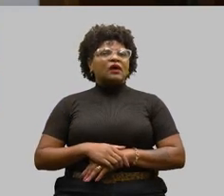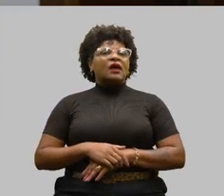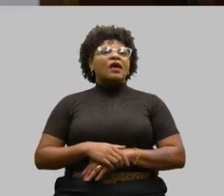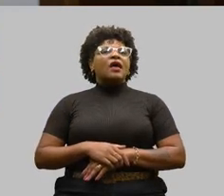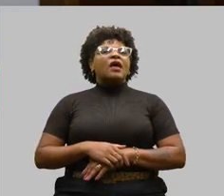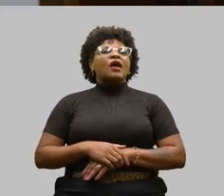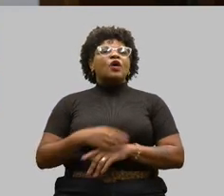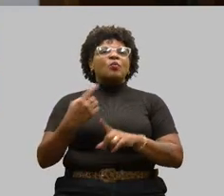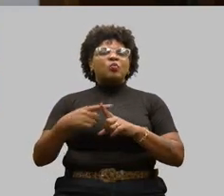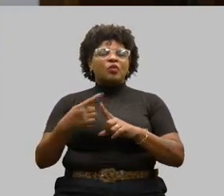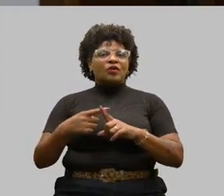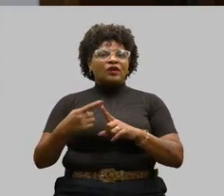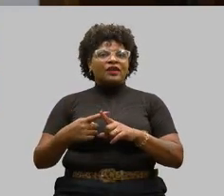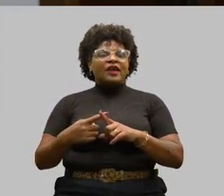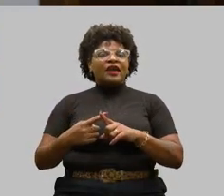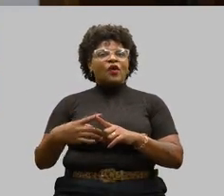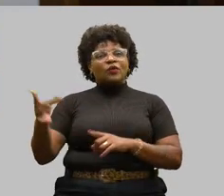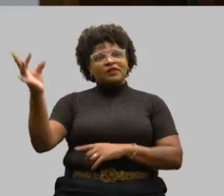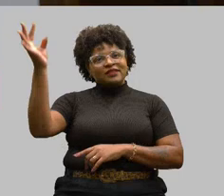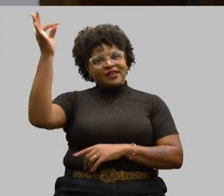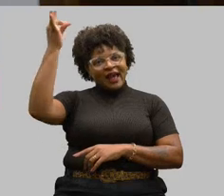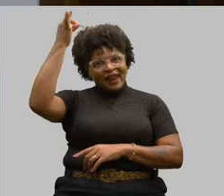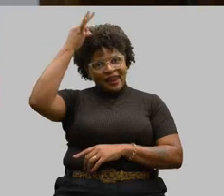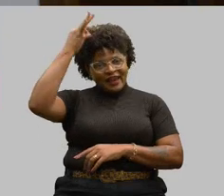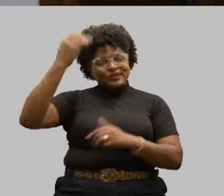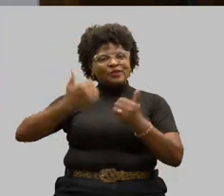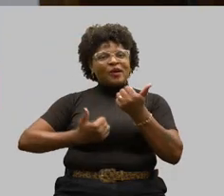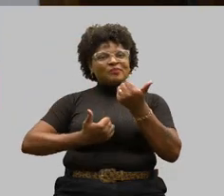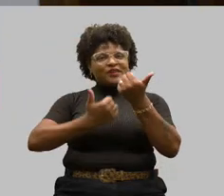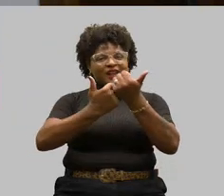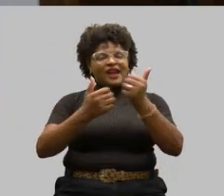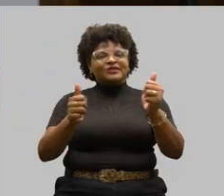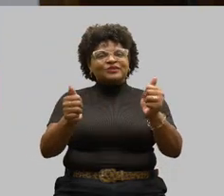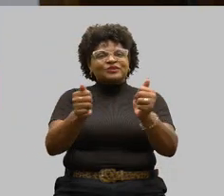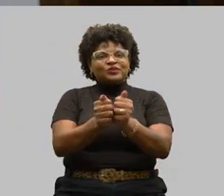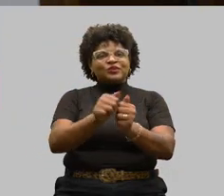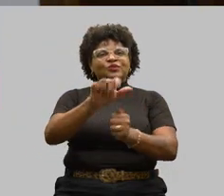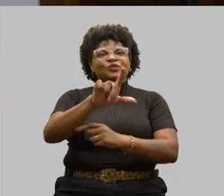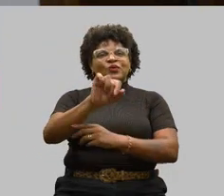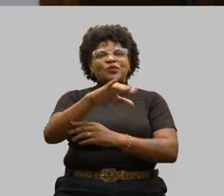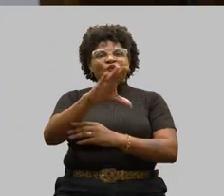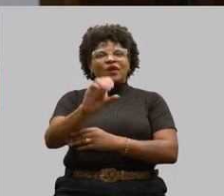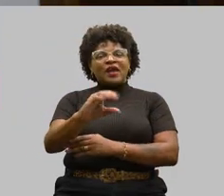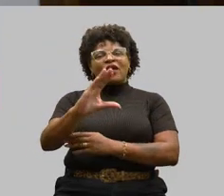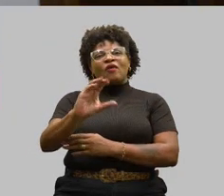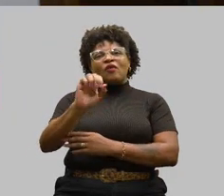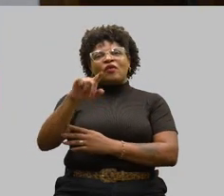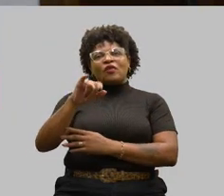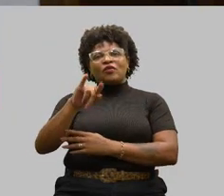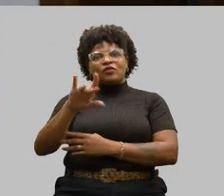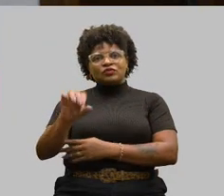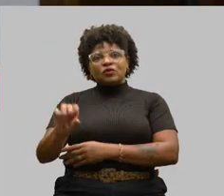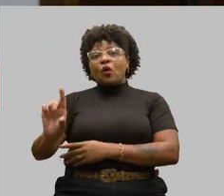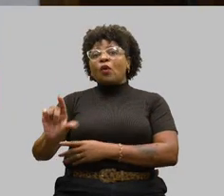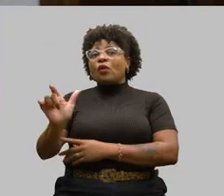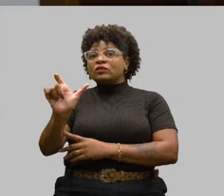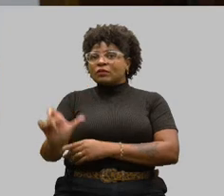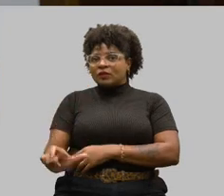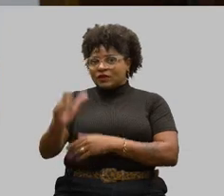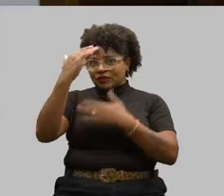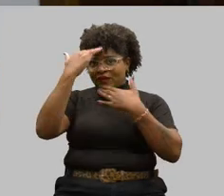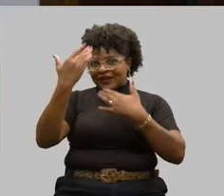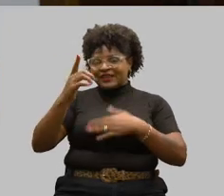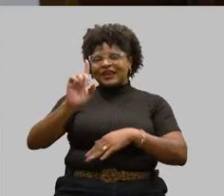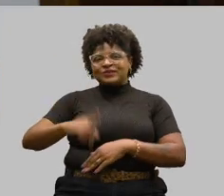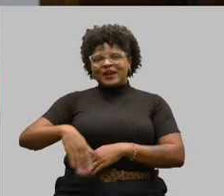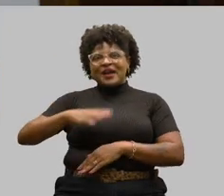e o Léo Gontijo e graça tá bem outra pessoa que eu agradeço muito a minha mãe